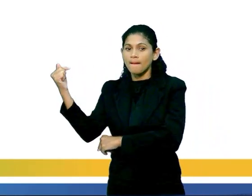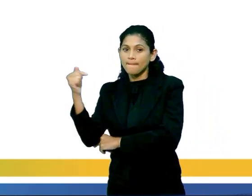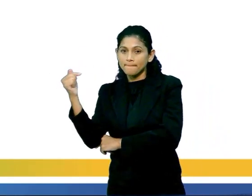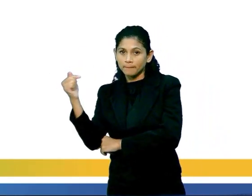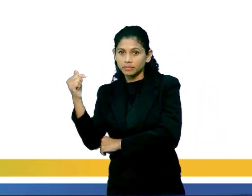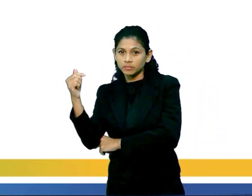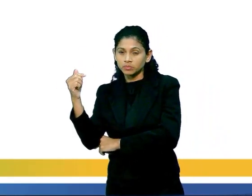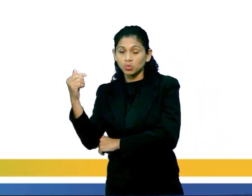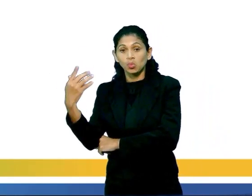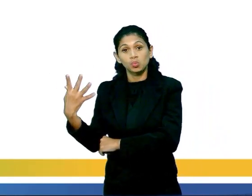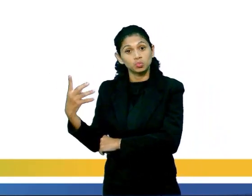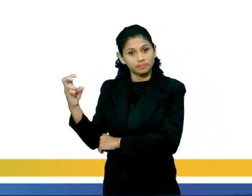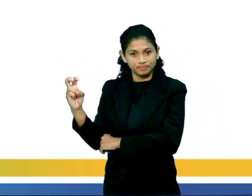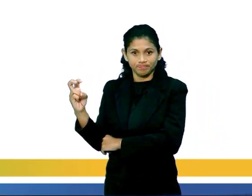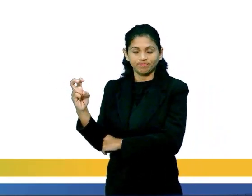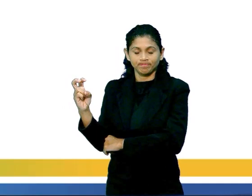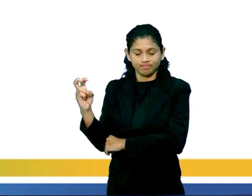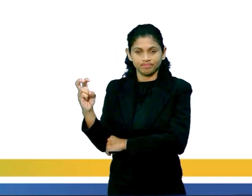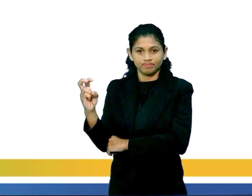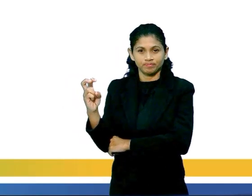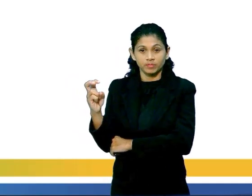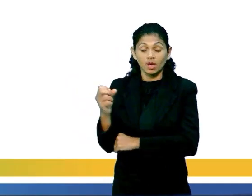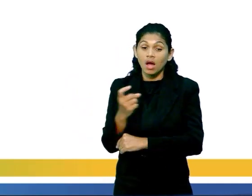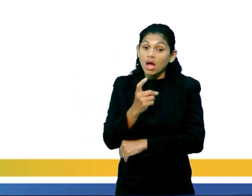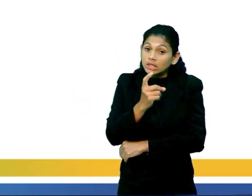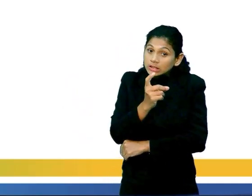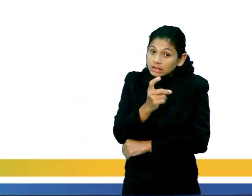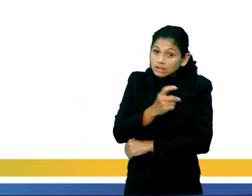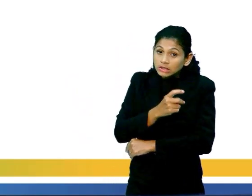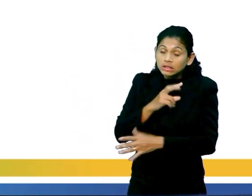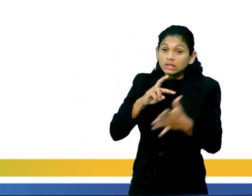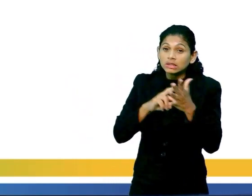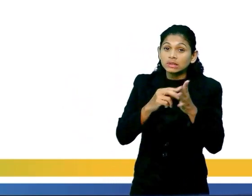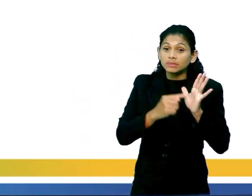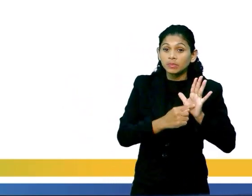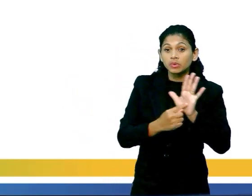chocolate. A empresa decide investir na fabricação